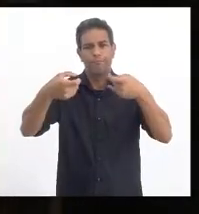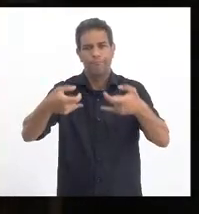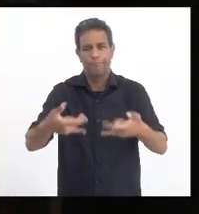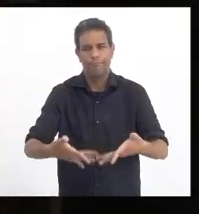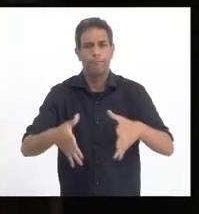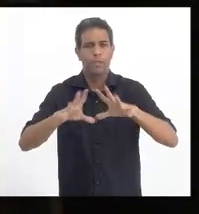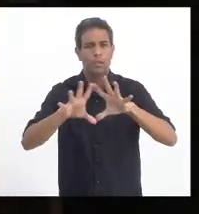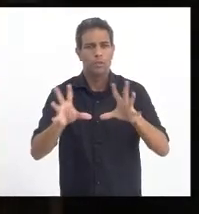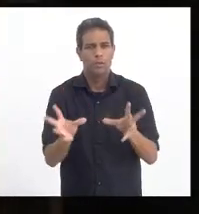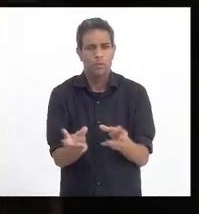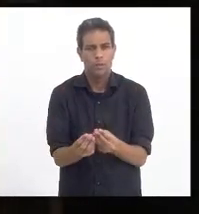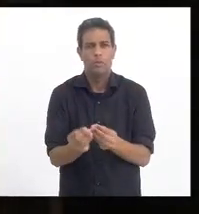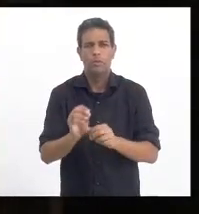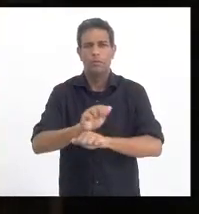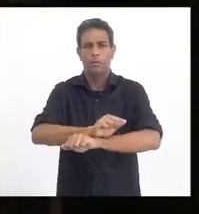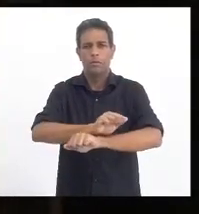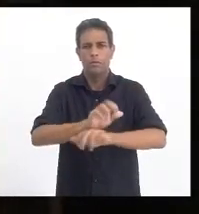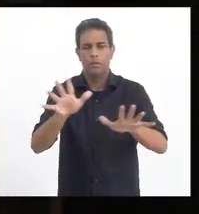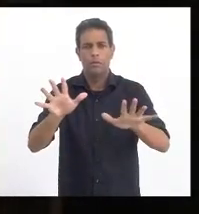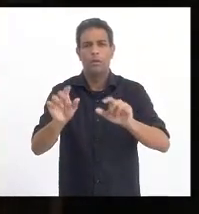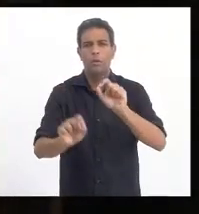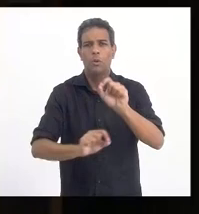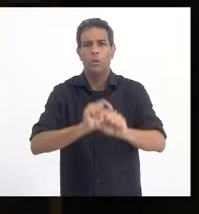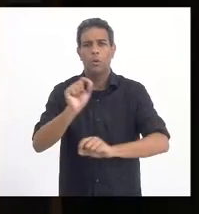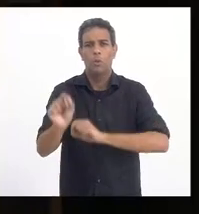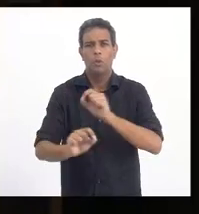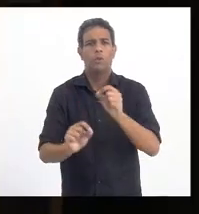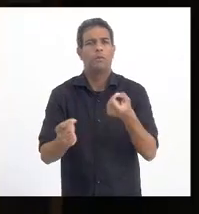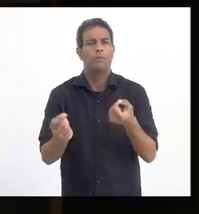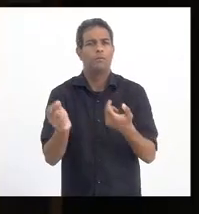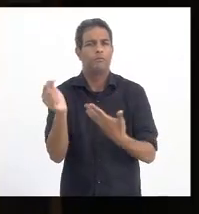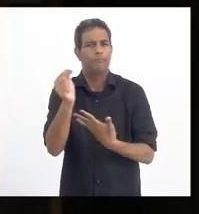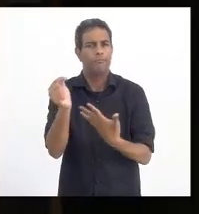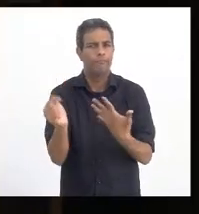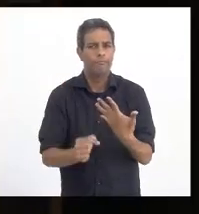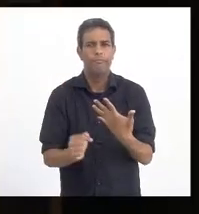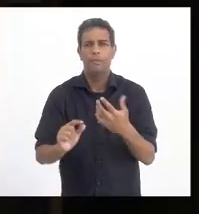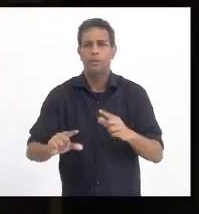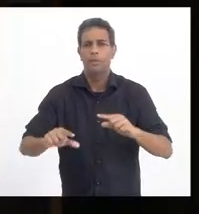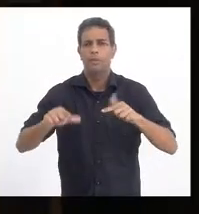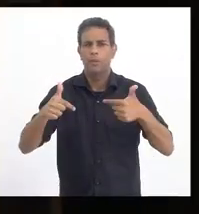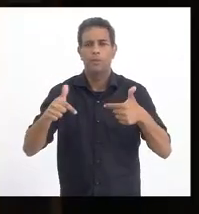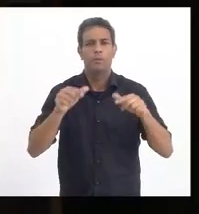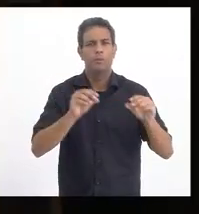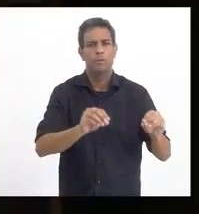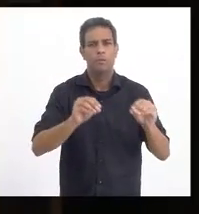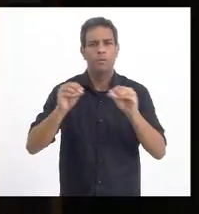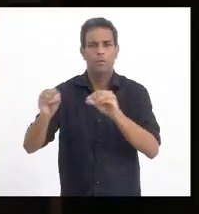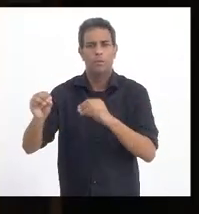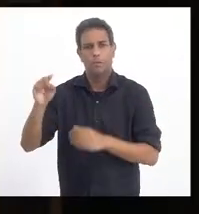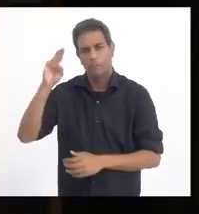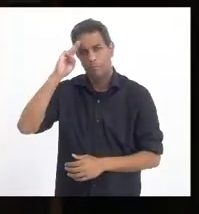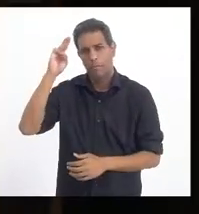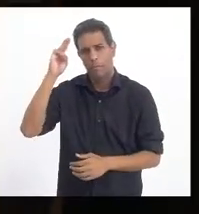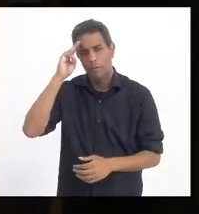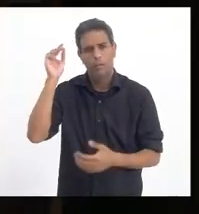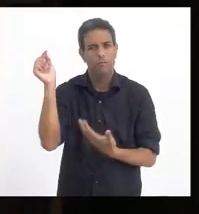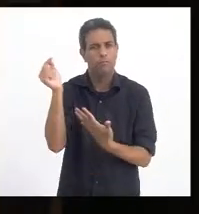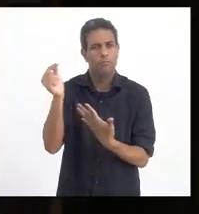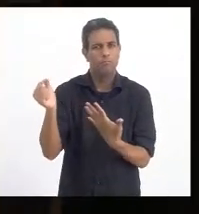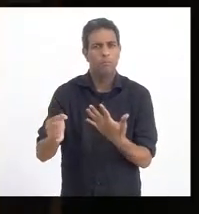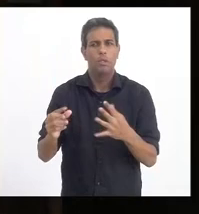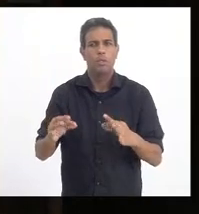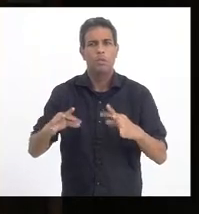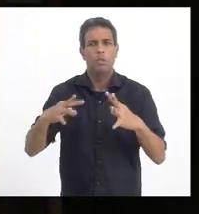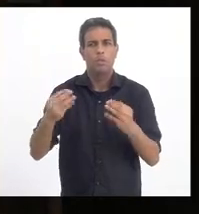havia diversos entendimentos sobre a transferência por conta compulsória e transferência de militares saíram militares ex ofício